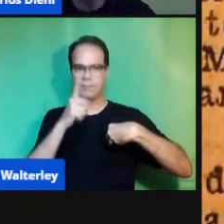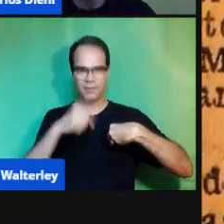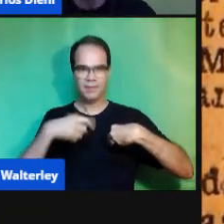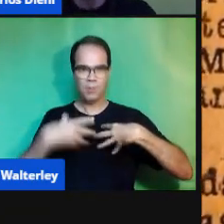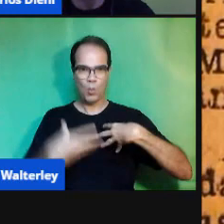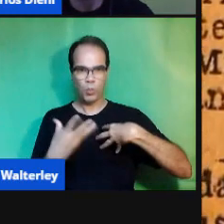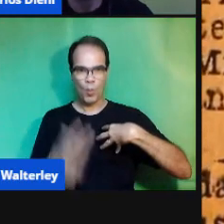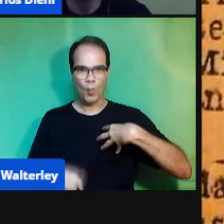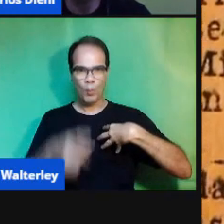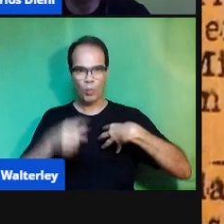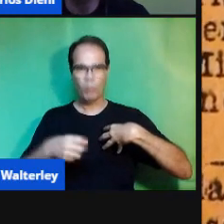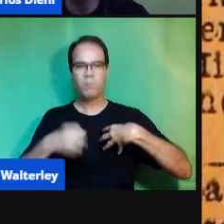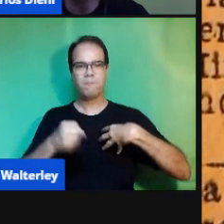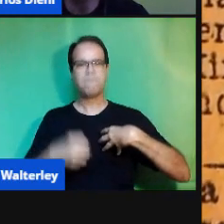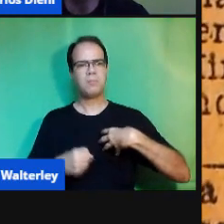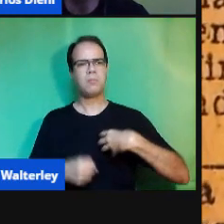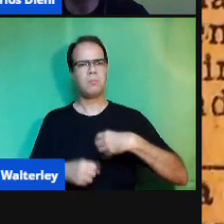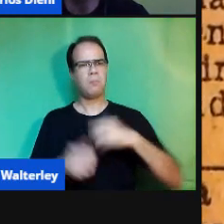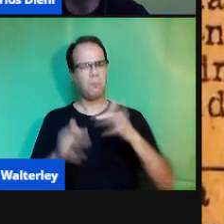dar leite a uma criança.